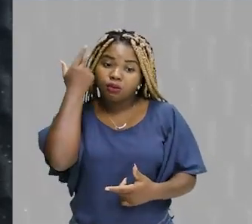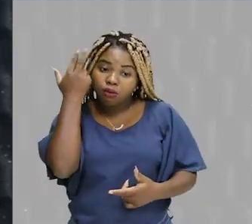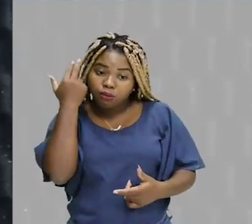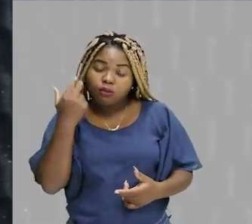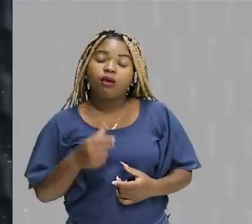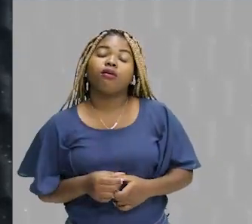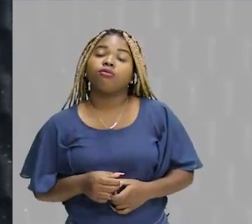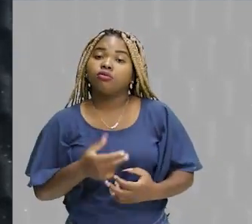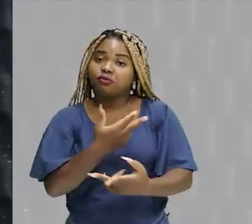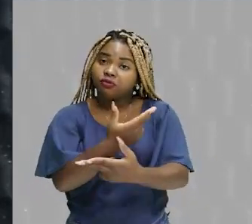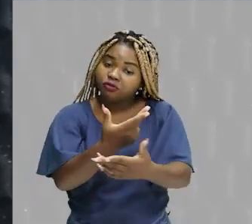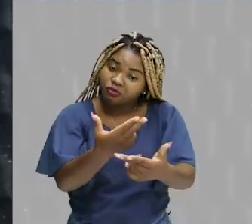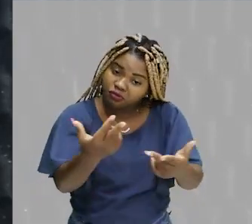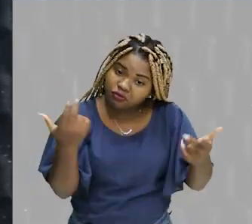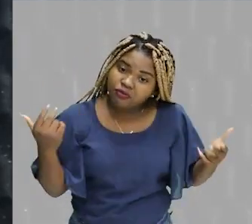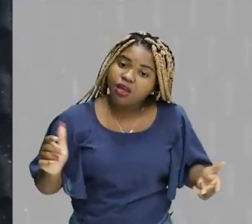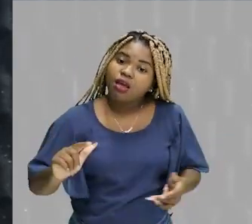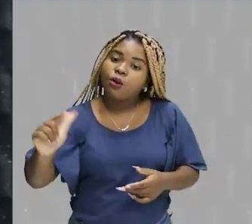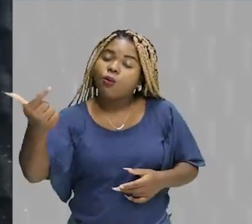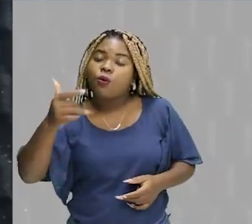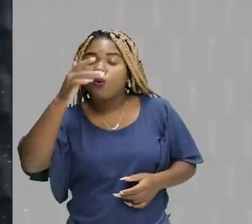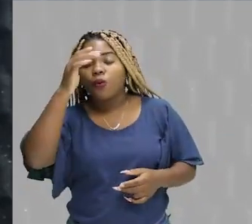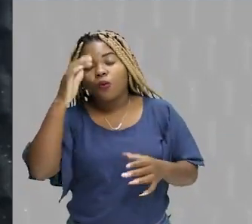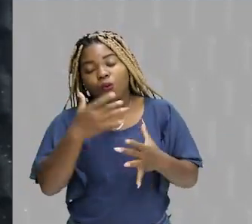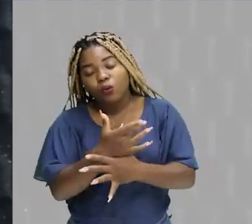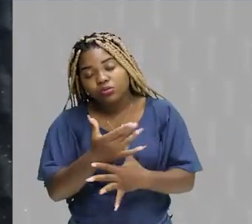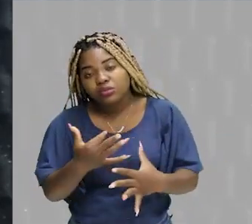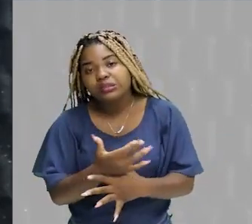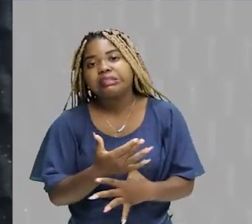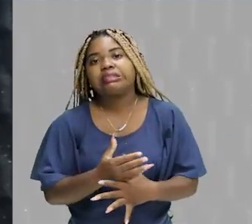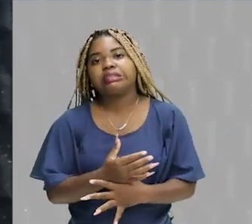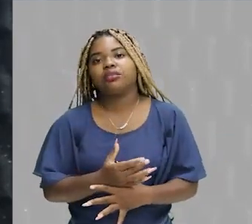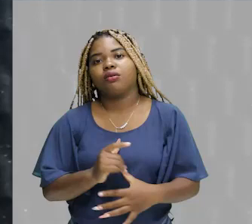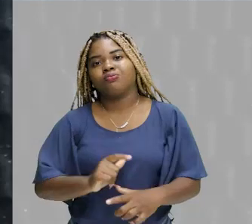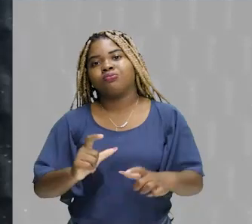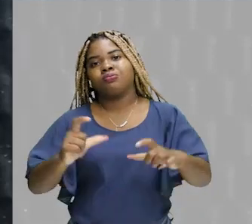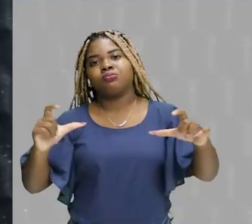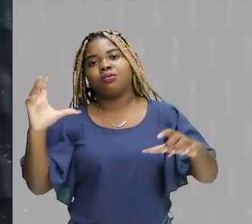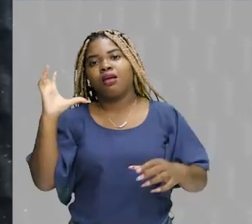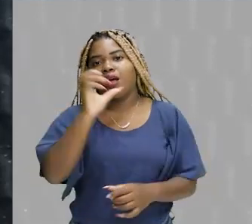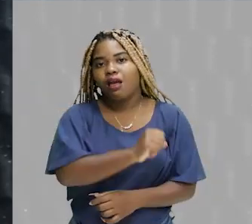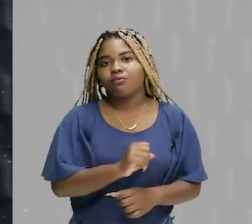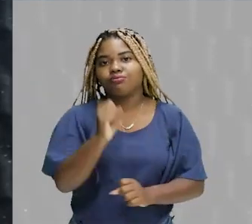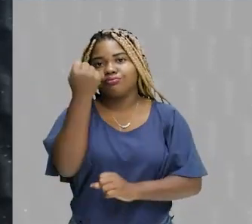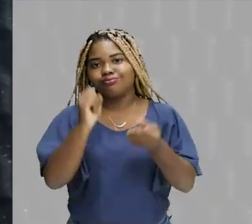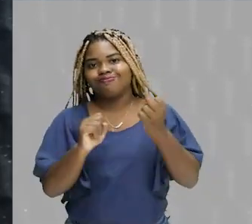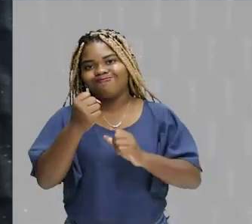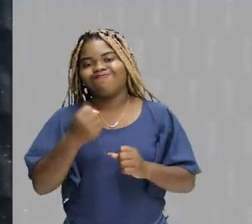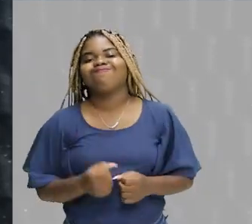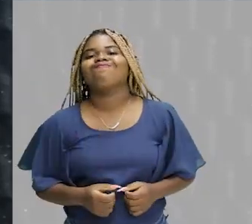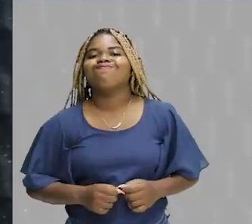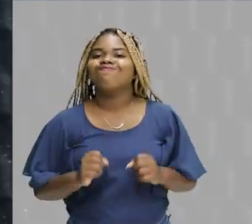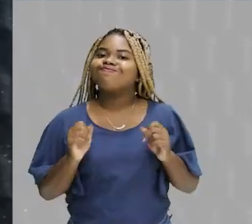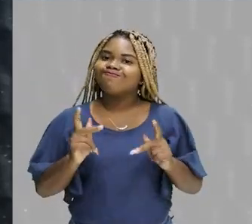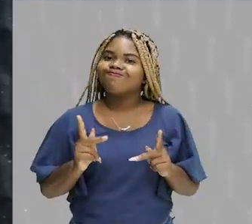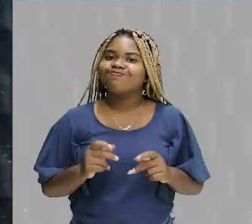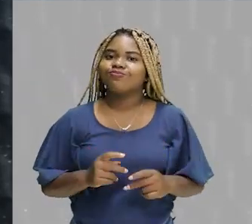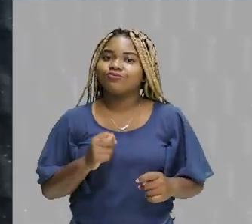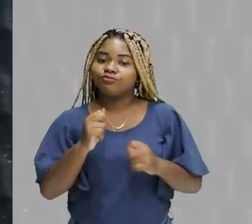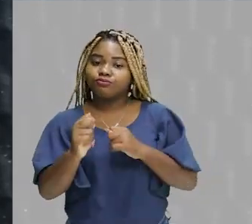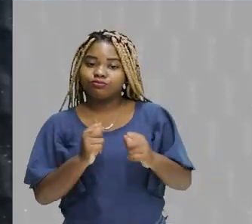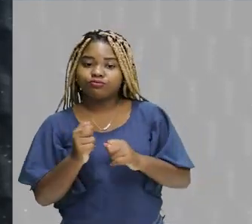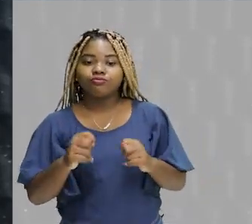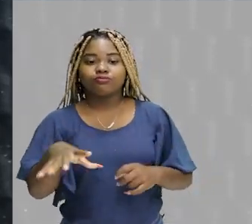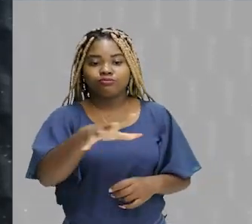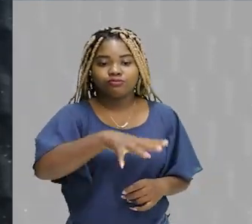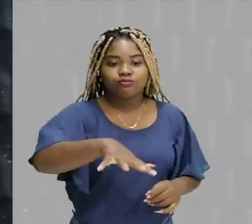encontra em várias outras cidades que cresceram de maneira muito rápida, muito acelerada e viraram referências ali econômicas nas suas